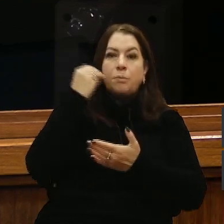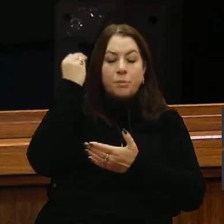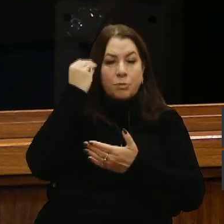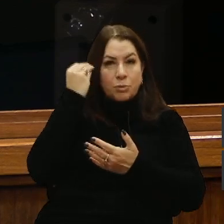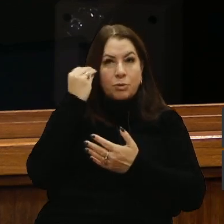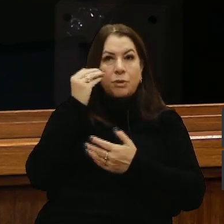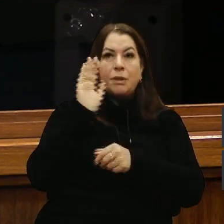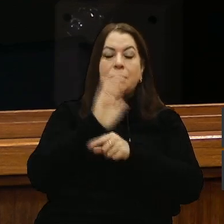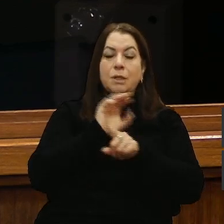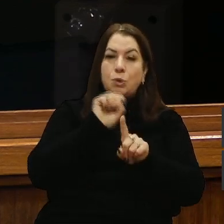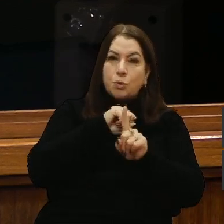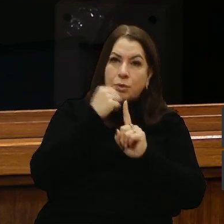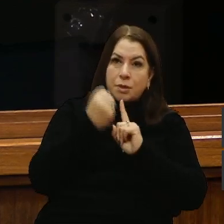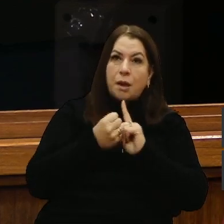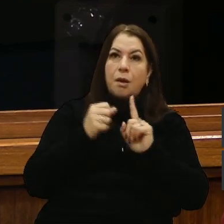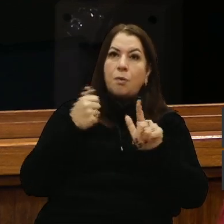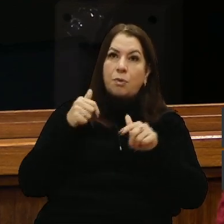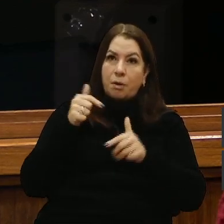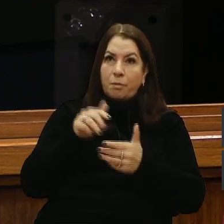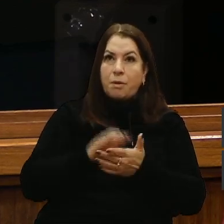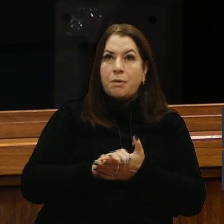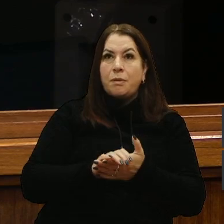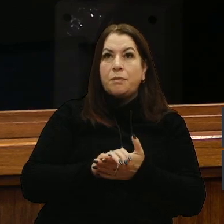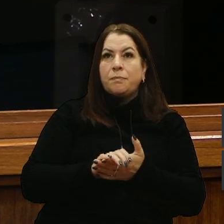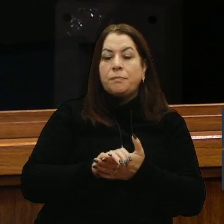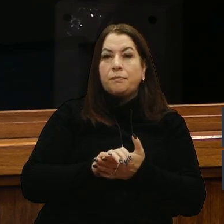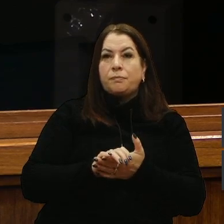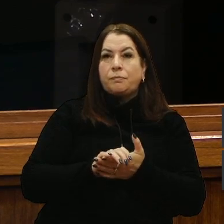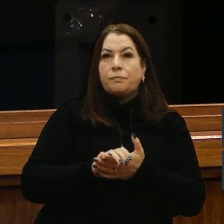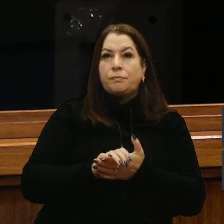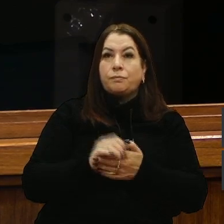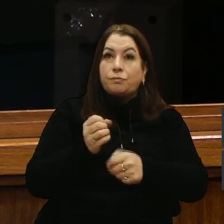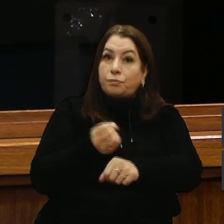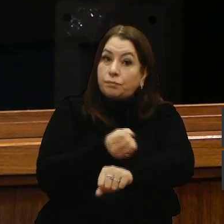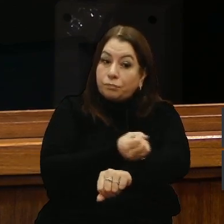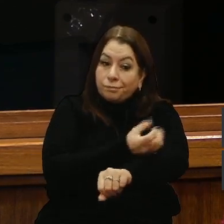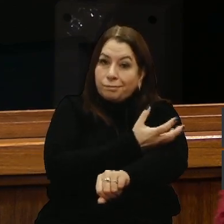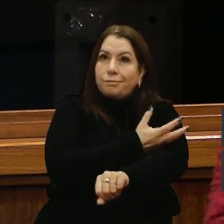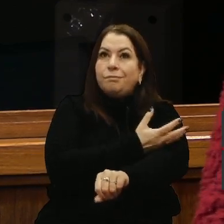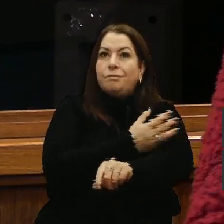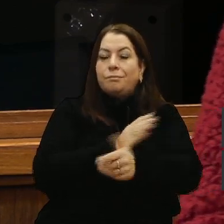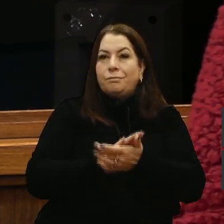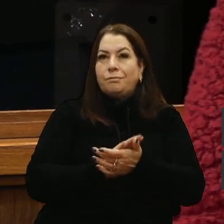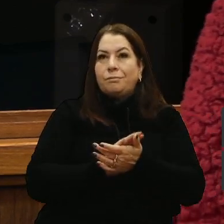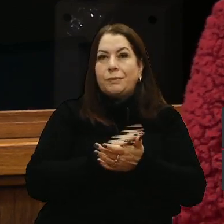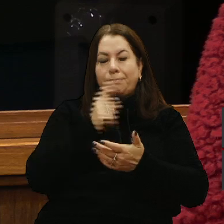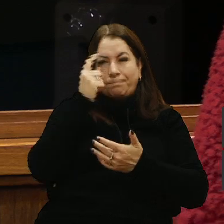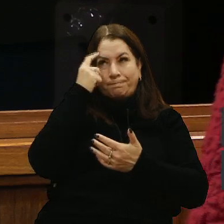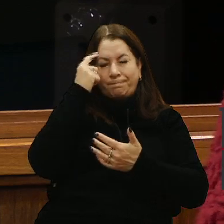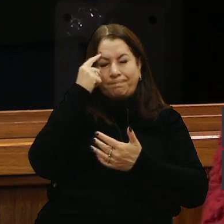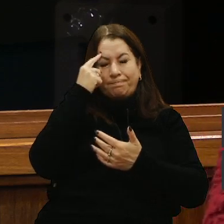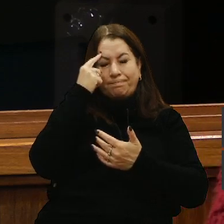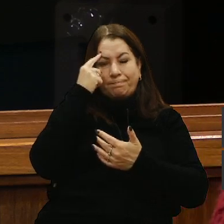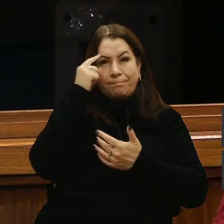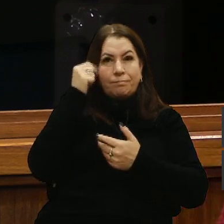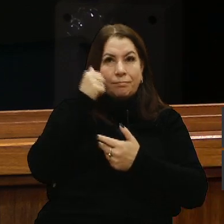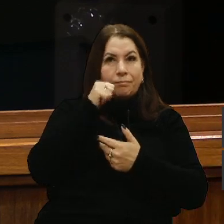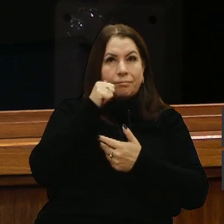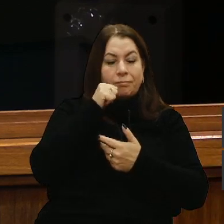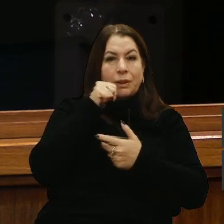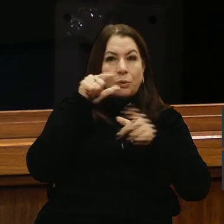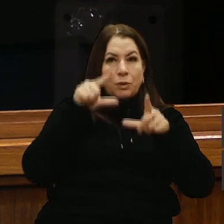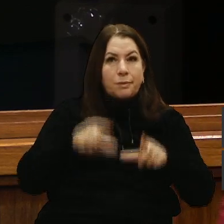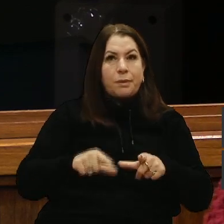psicólogas, de assistentes sociais que trabalhem o emocional, o mental dessas mulheres, é um